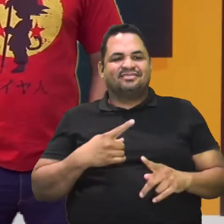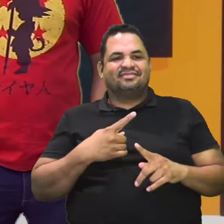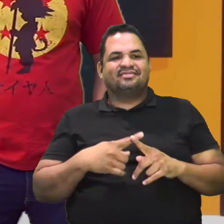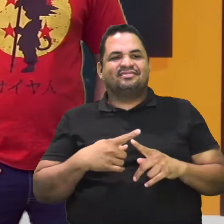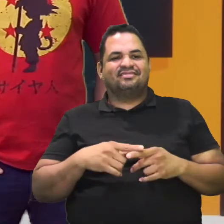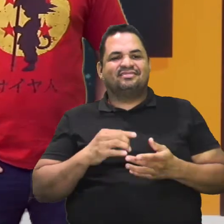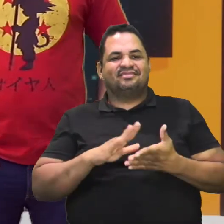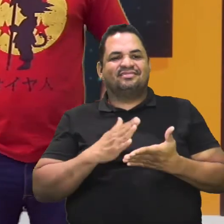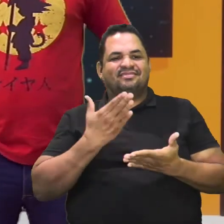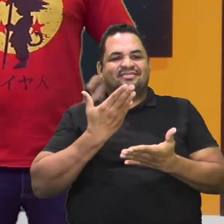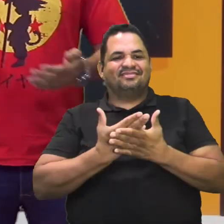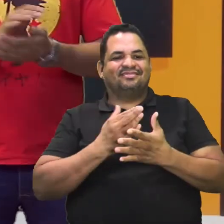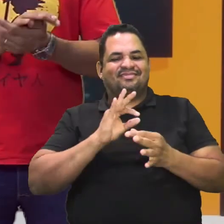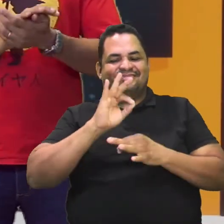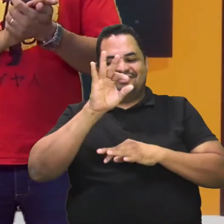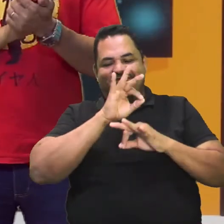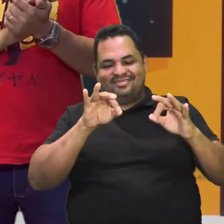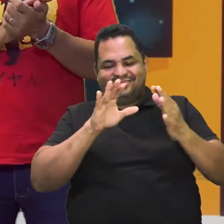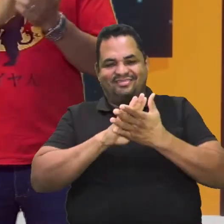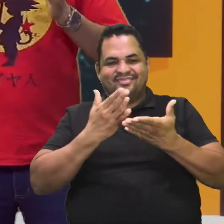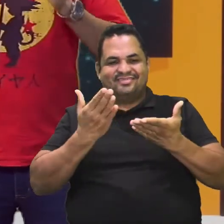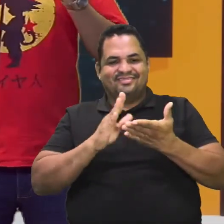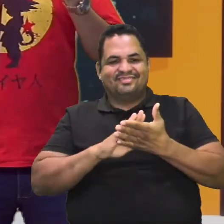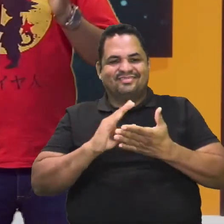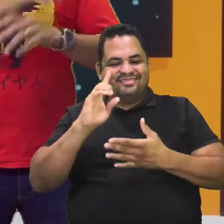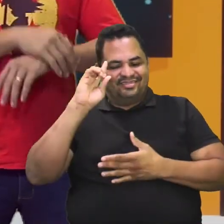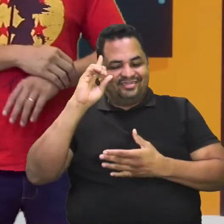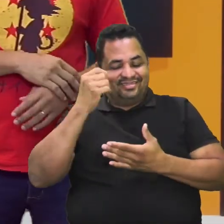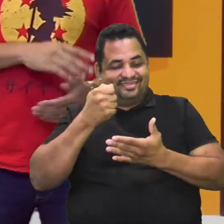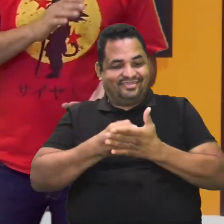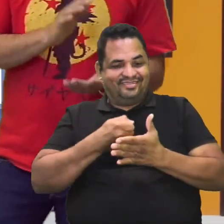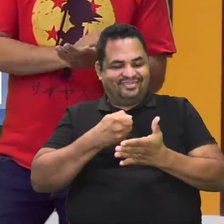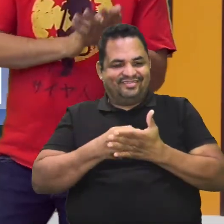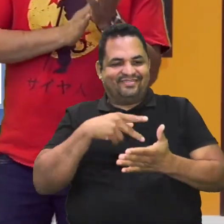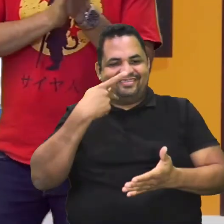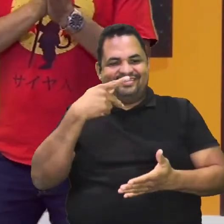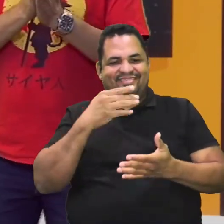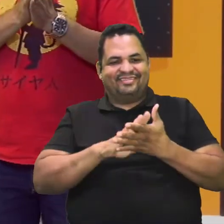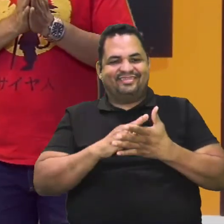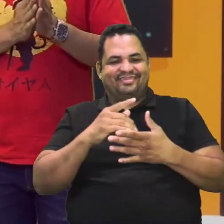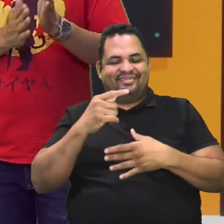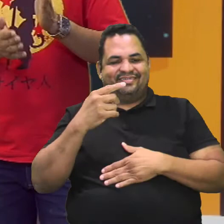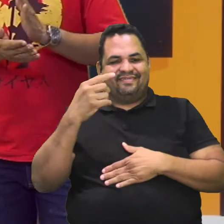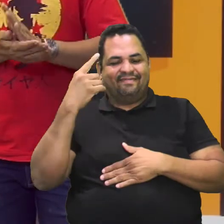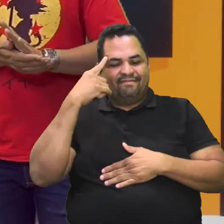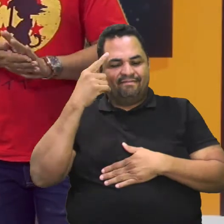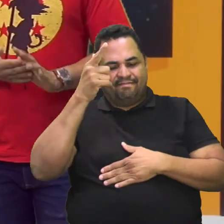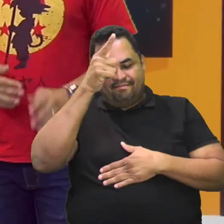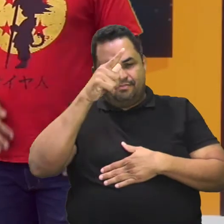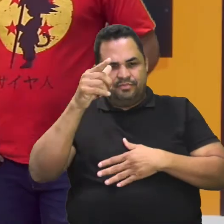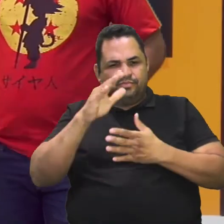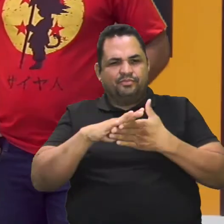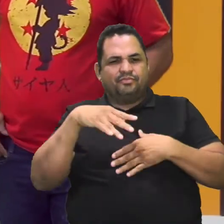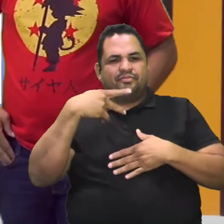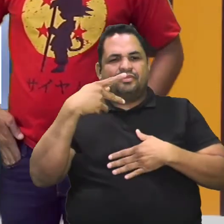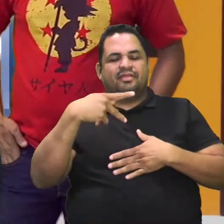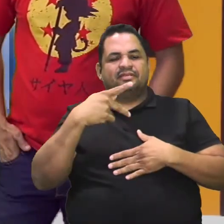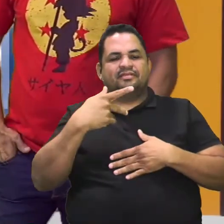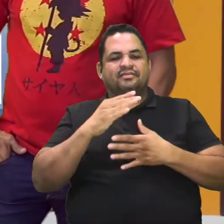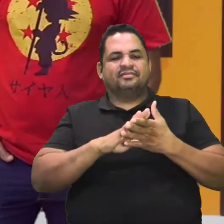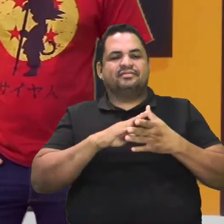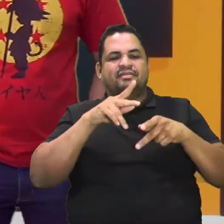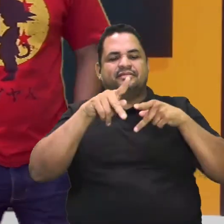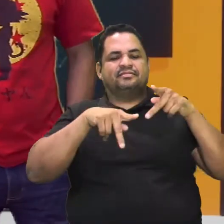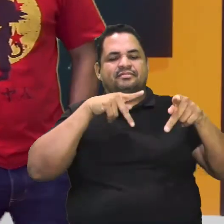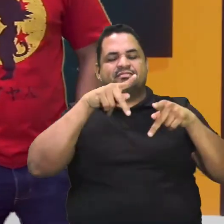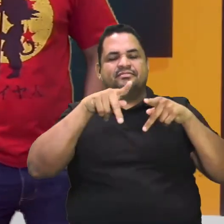assim tão geometria analítica que a gente decide facilitar no raciocínio lógico. Mas esses testes de ditado popular contribuem